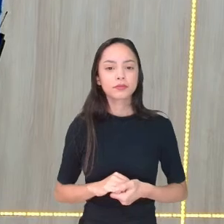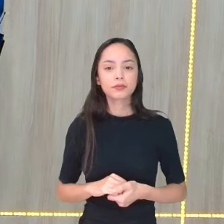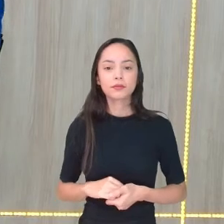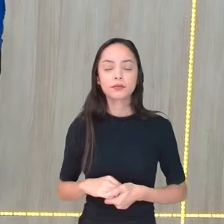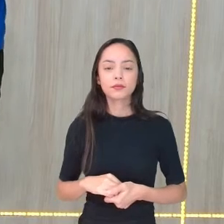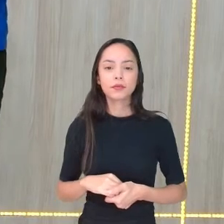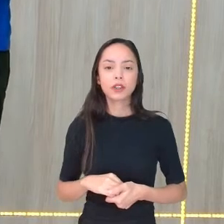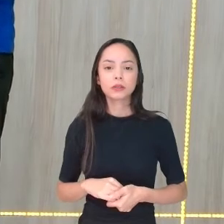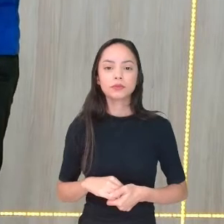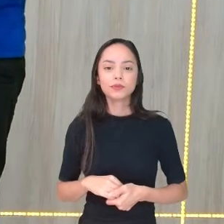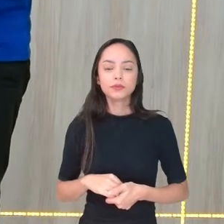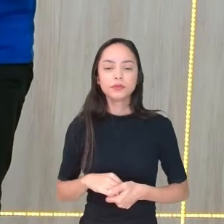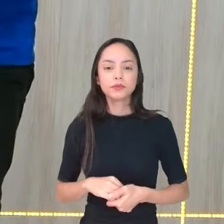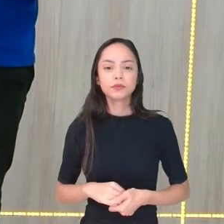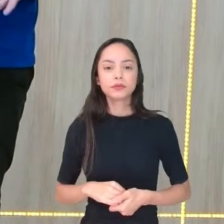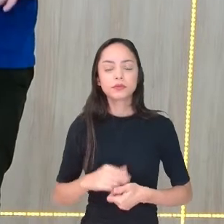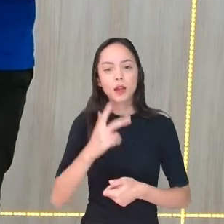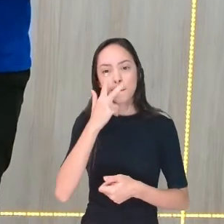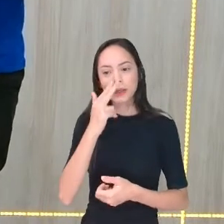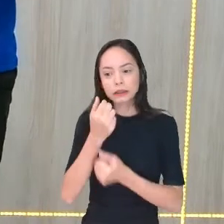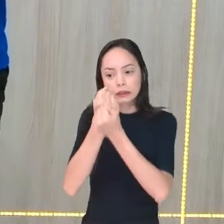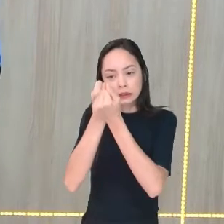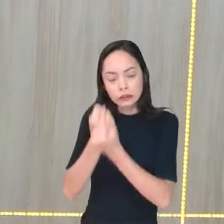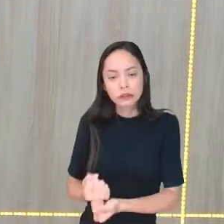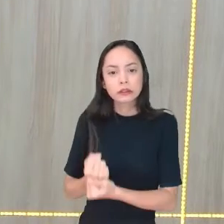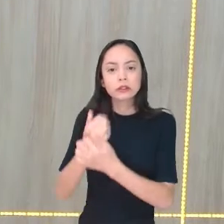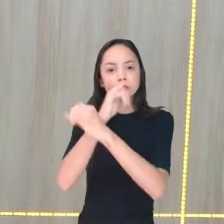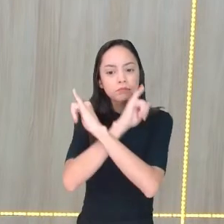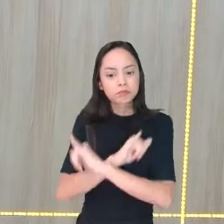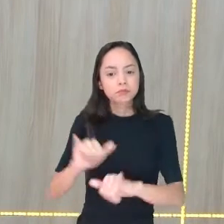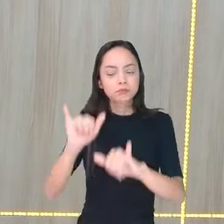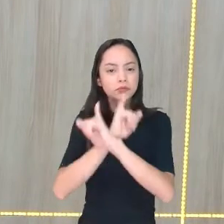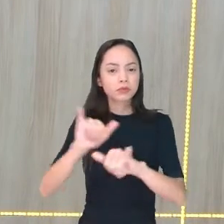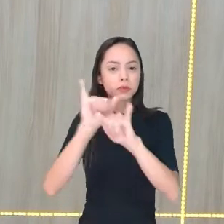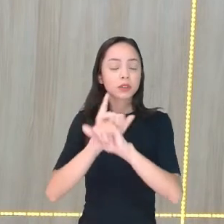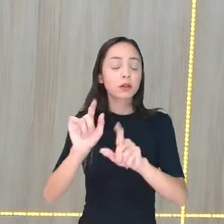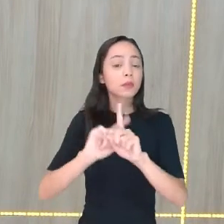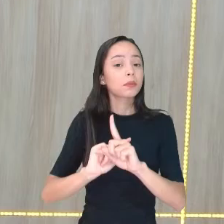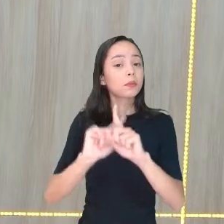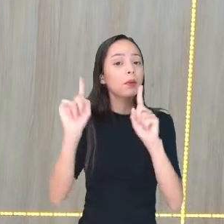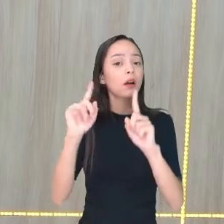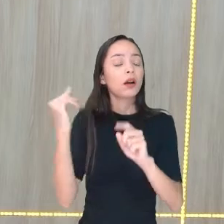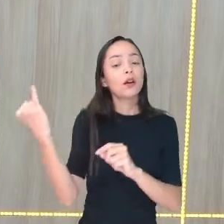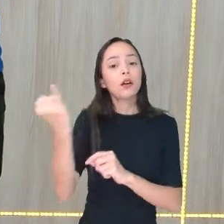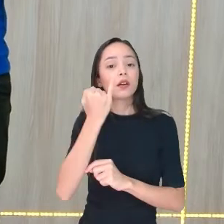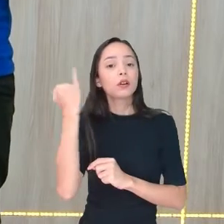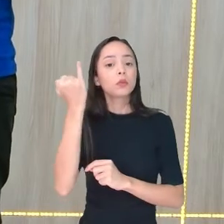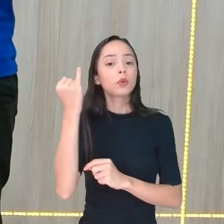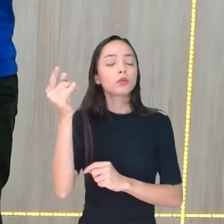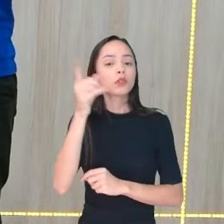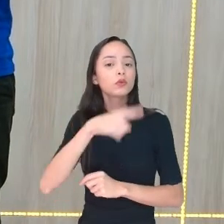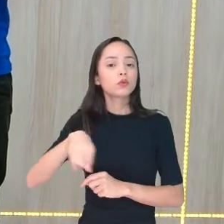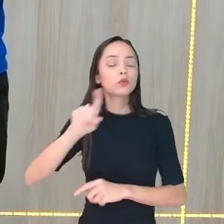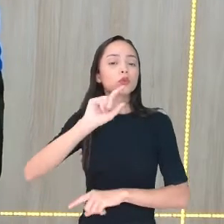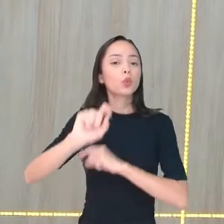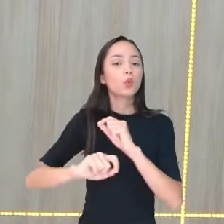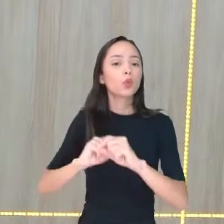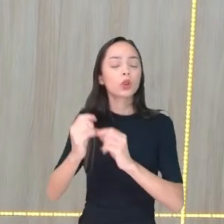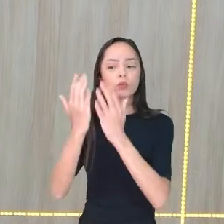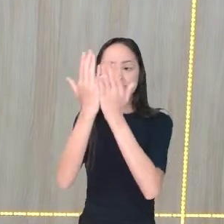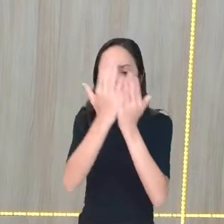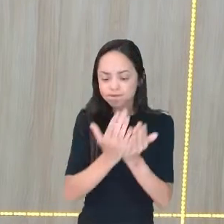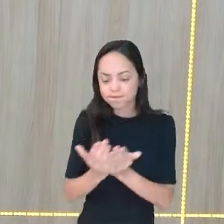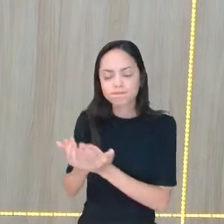com um carregado de informações, mas é importante, por isso que é importante vocês estudarem com